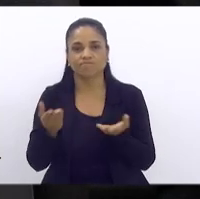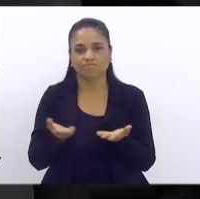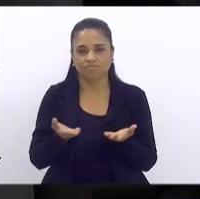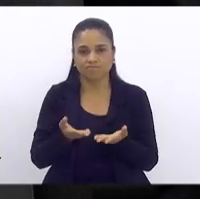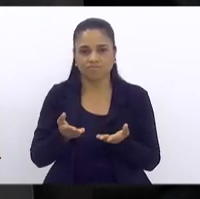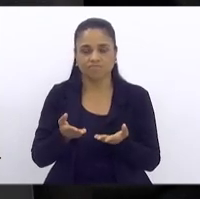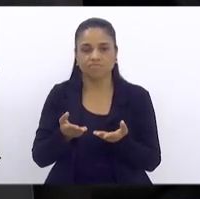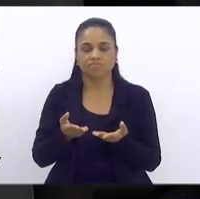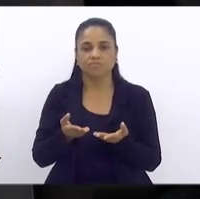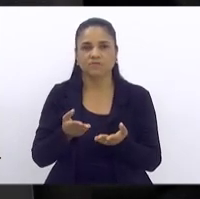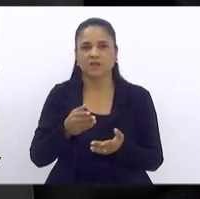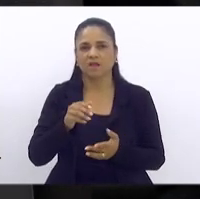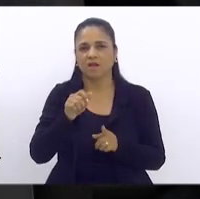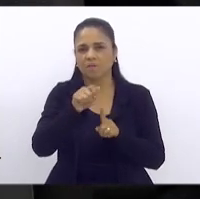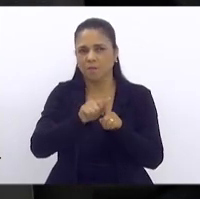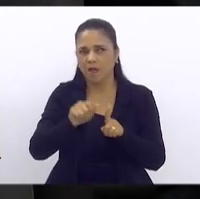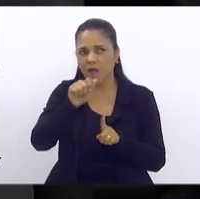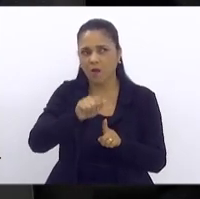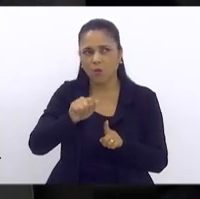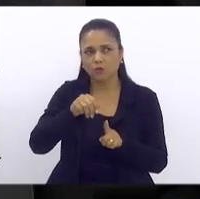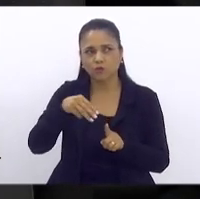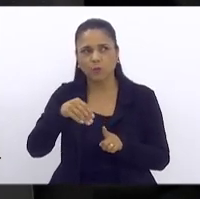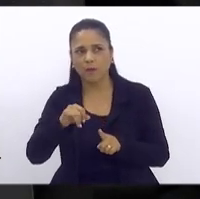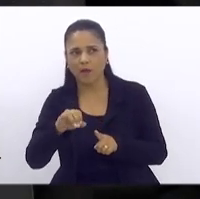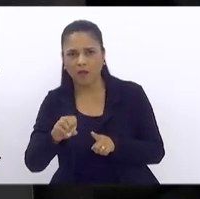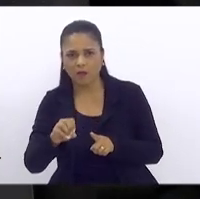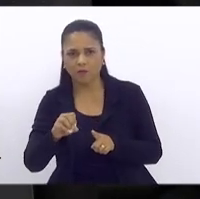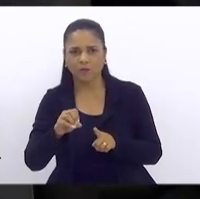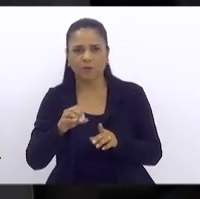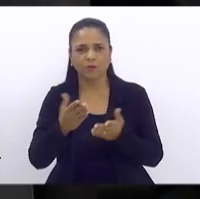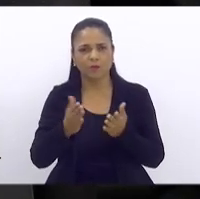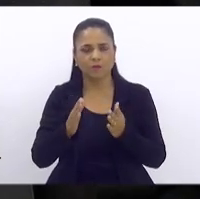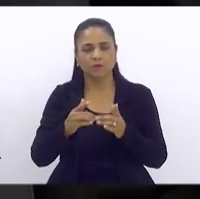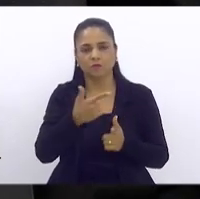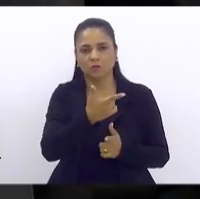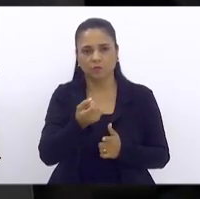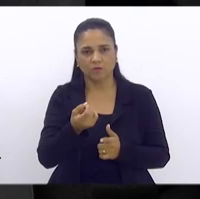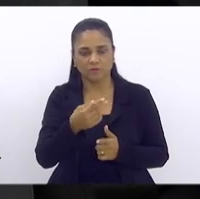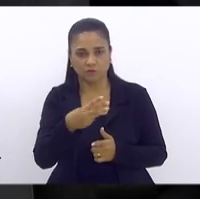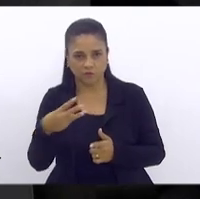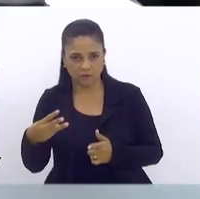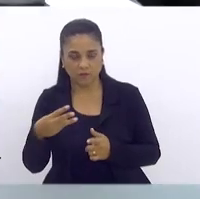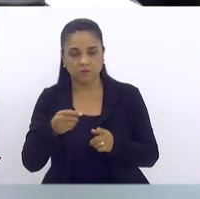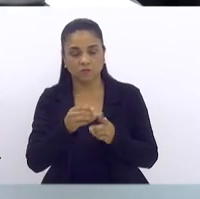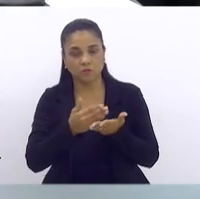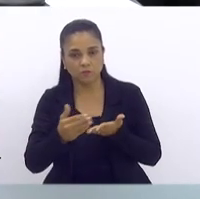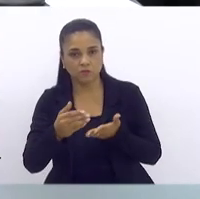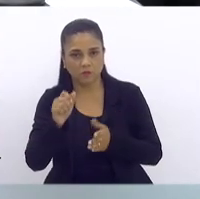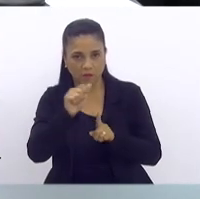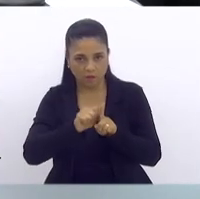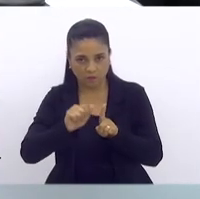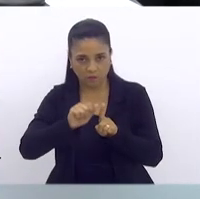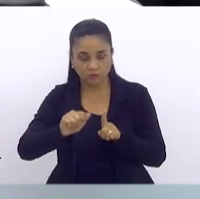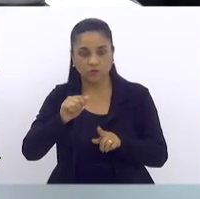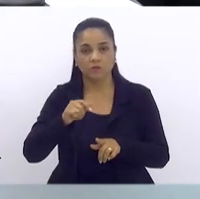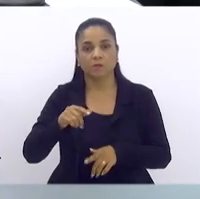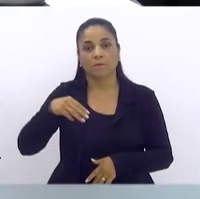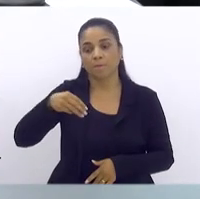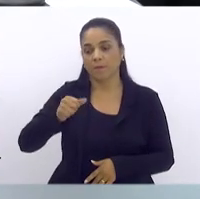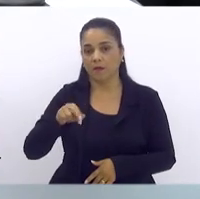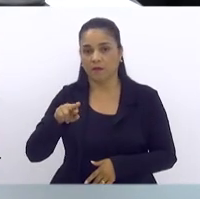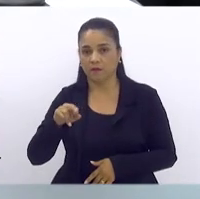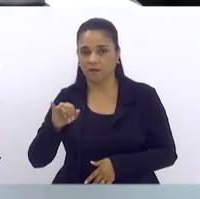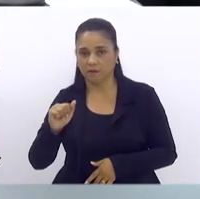em agosto desse ano, acho que em maio, e agora passou a vigiar essa lei em 2023, a partir de agosto, que é a Lei Mariana Tomás. Ela foi vítima